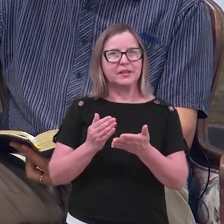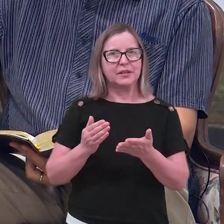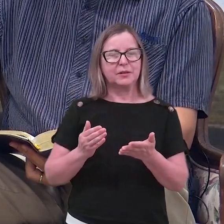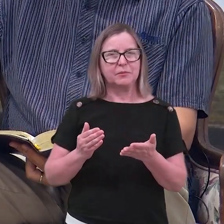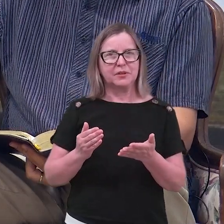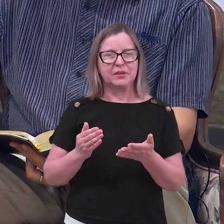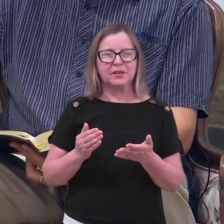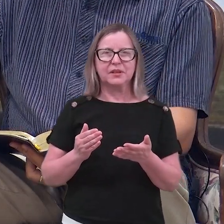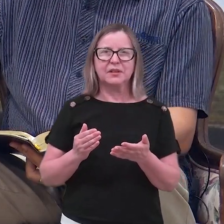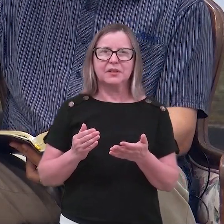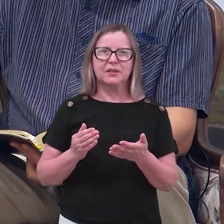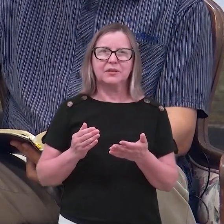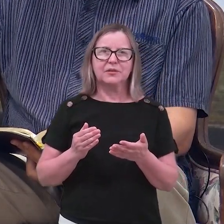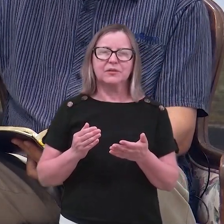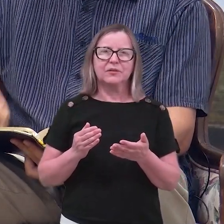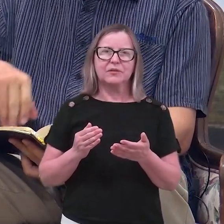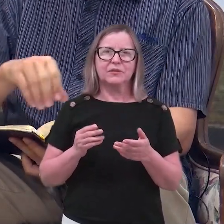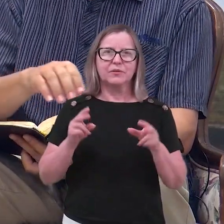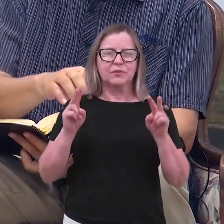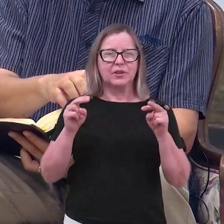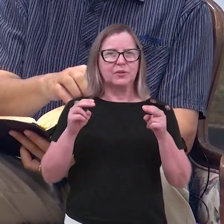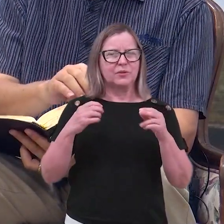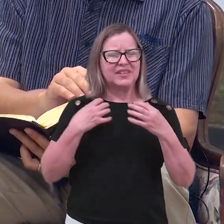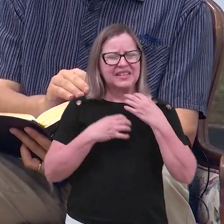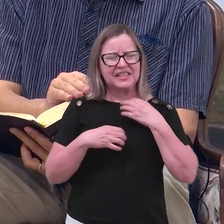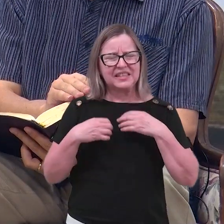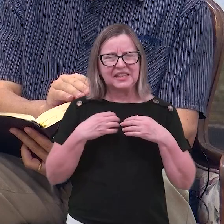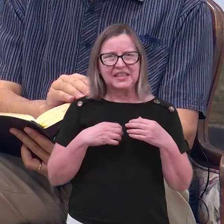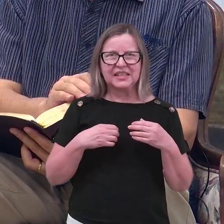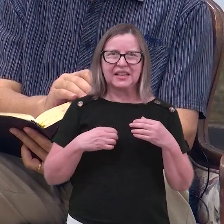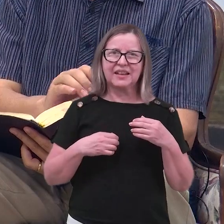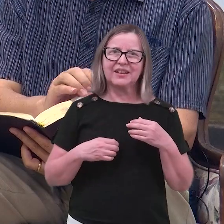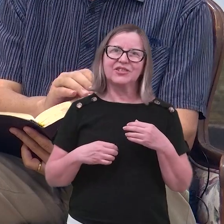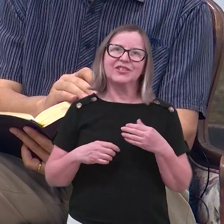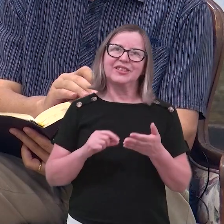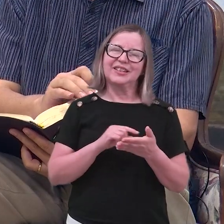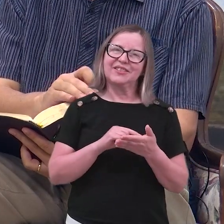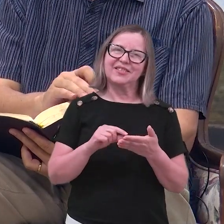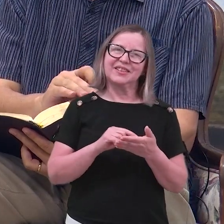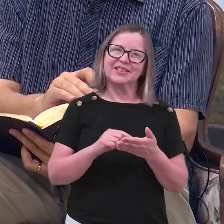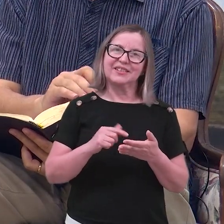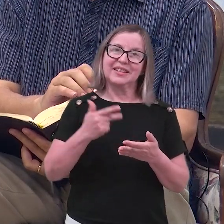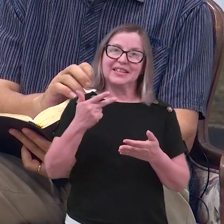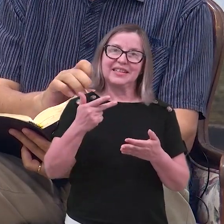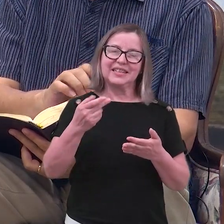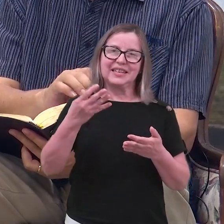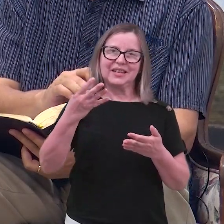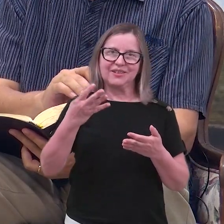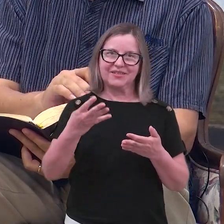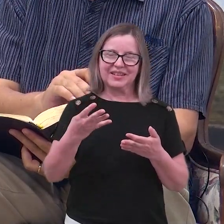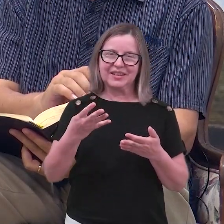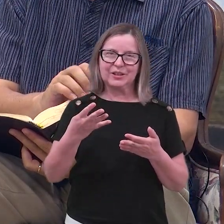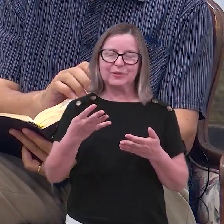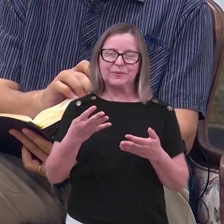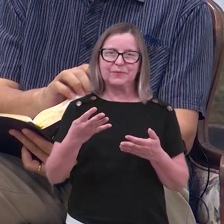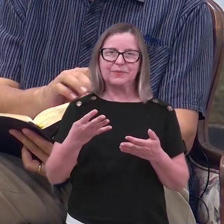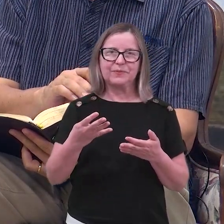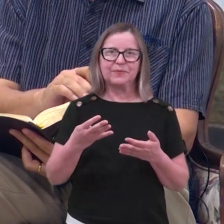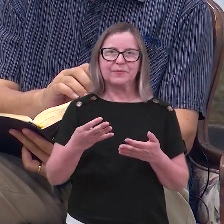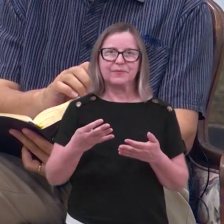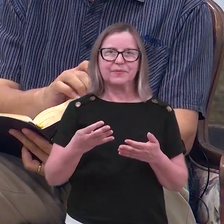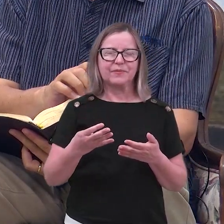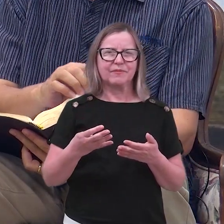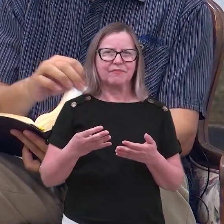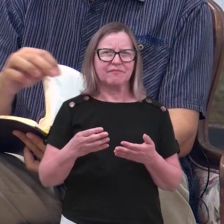ele falando sobre a ansiedade, Mateus capítulo 6, o versículo 34, mas nós podíamos pegar